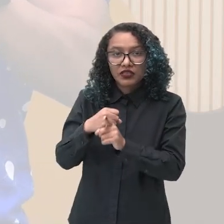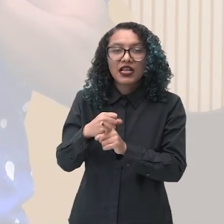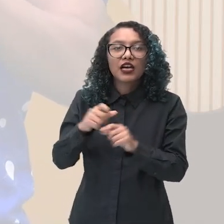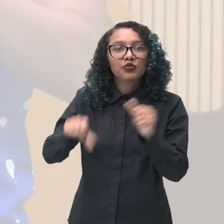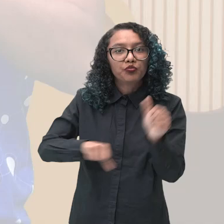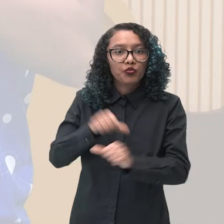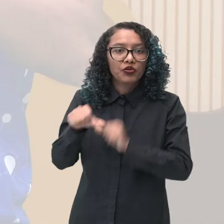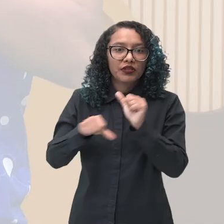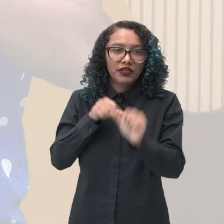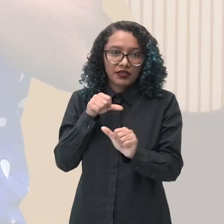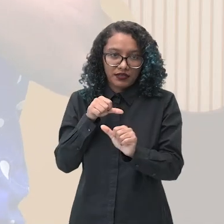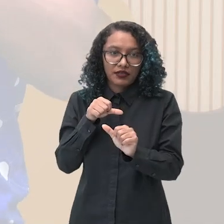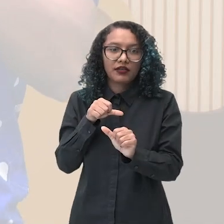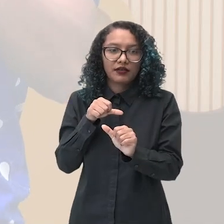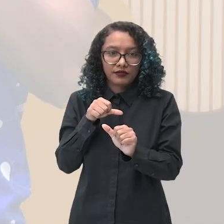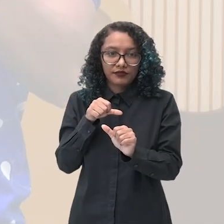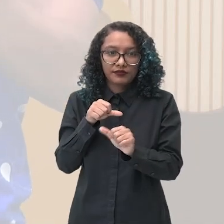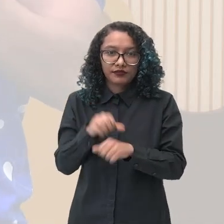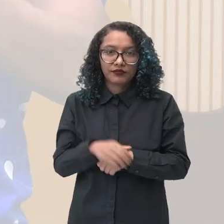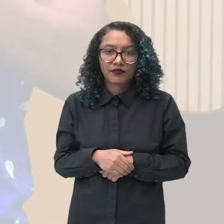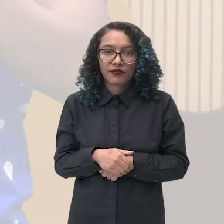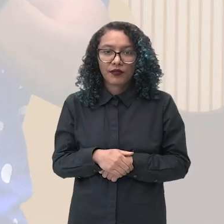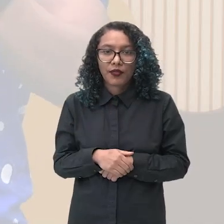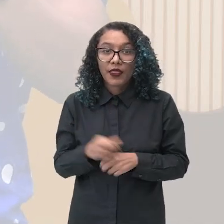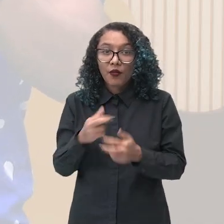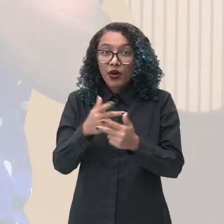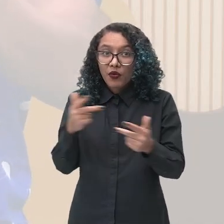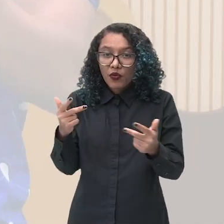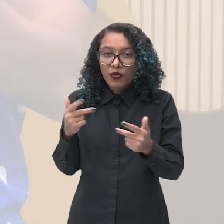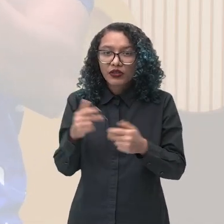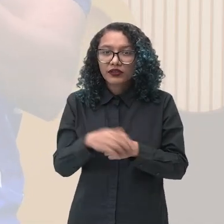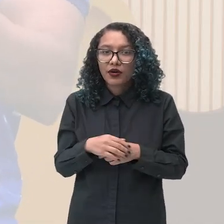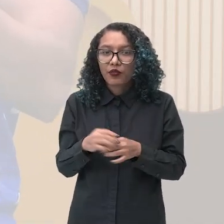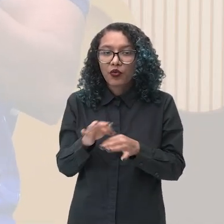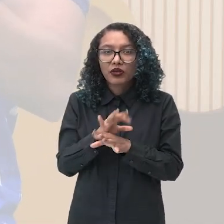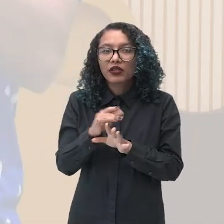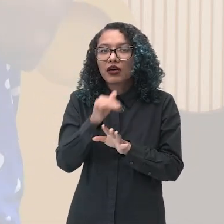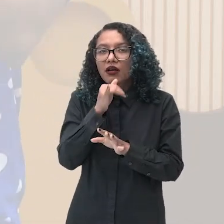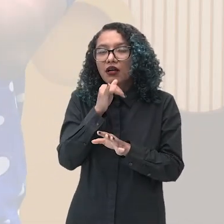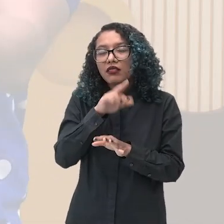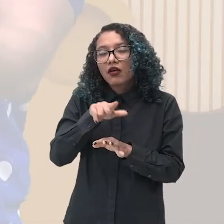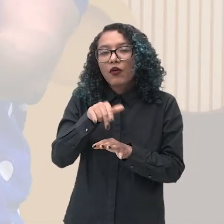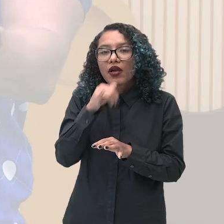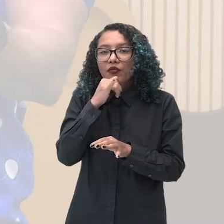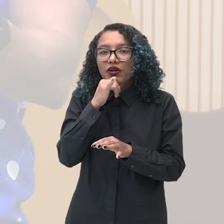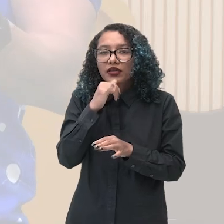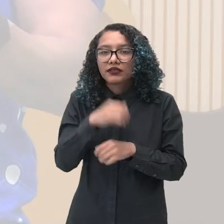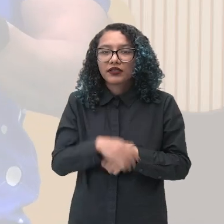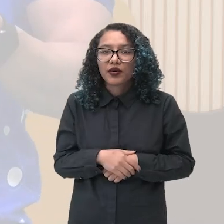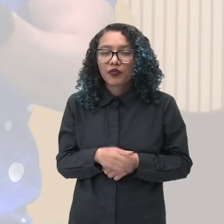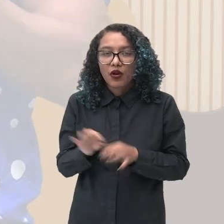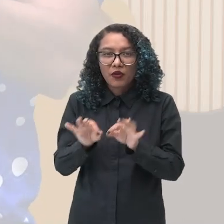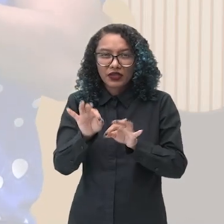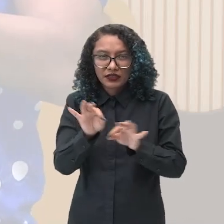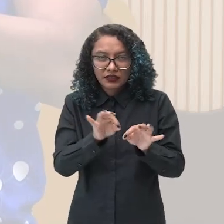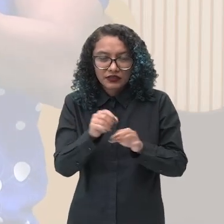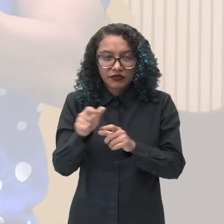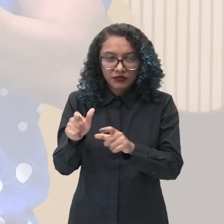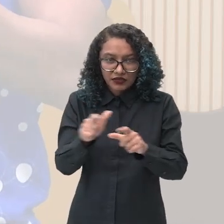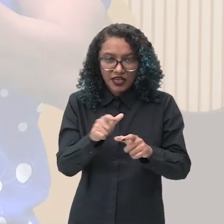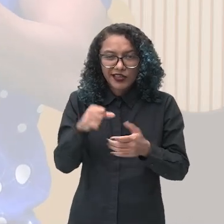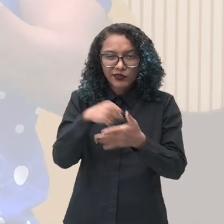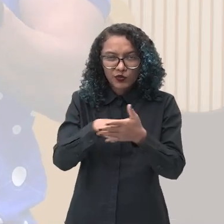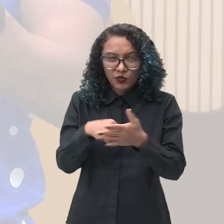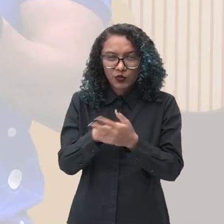bom? Então, ele combate algo que não é tão concreto como querer, por exemplo, a redistribuição de terra do nosso país. Então, essas lutas